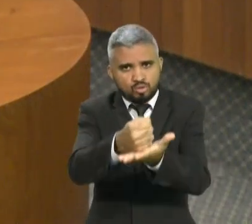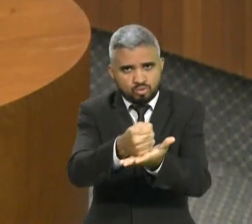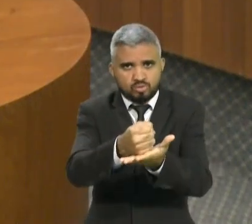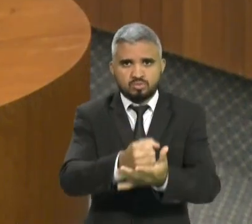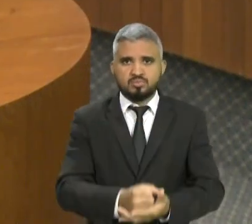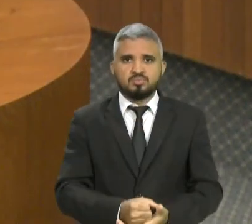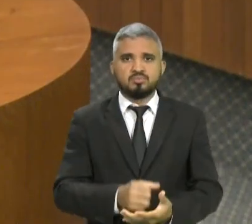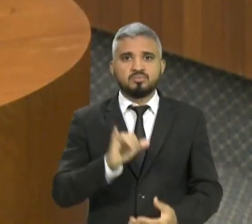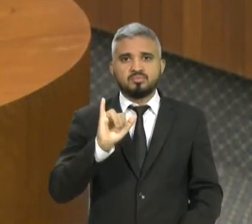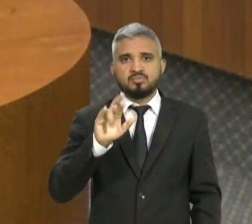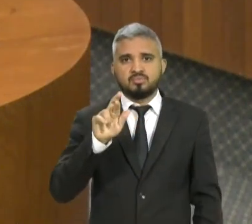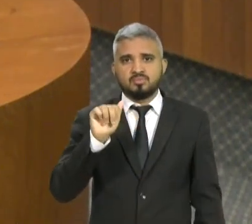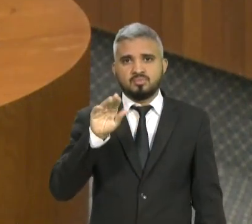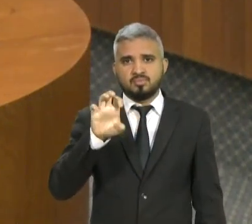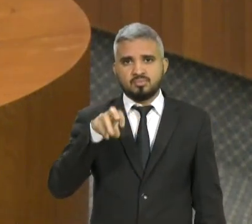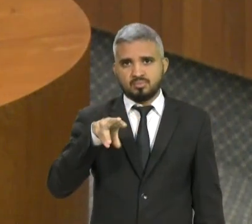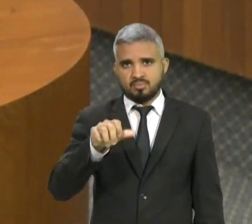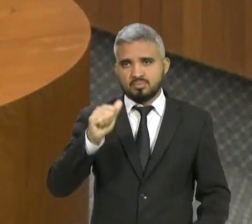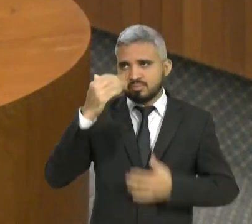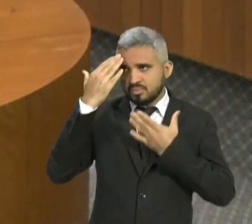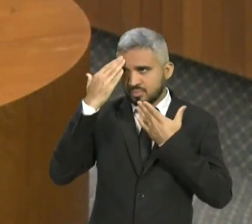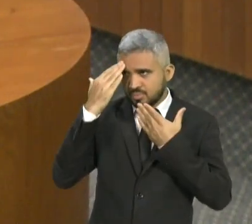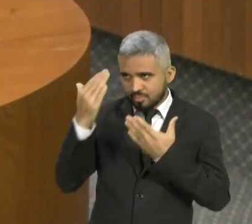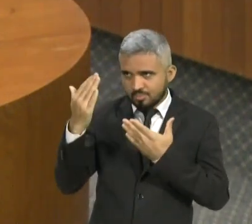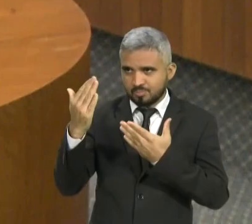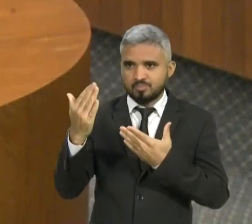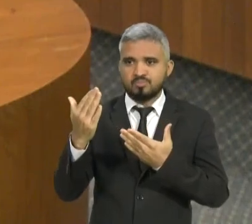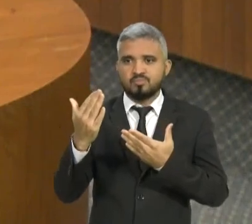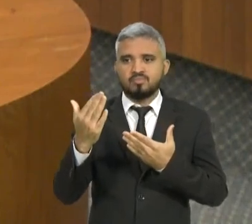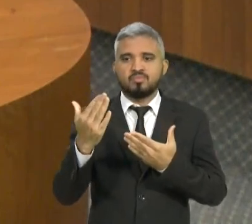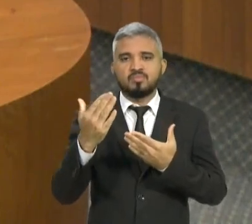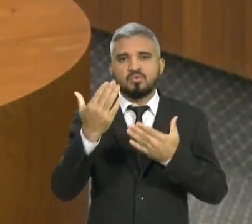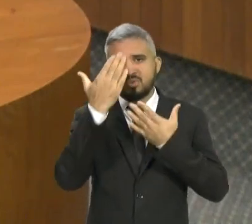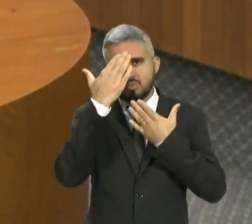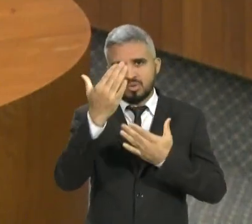sei do seu esforço e conte com o deputado Pará Figueiredo. Muito obrigado, Maranhão, pela minha votação.